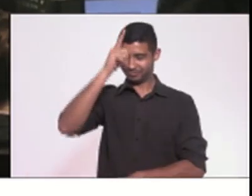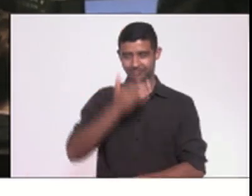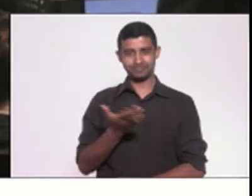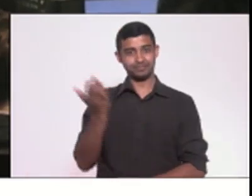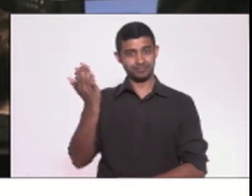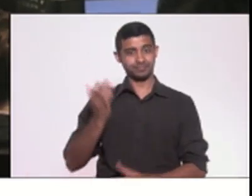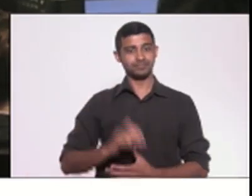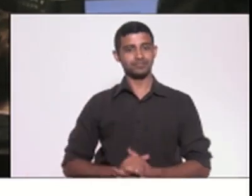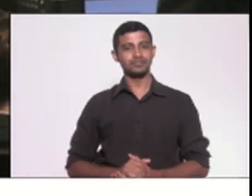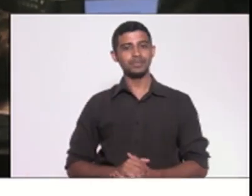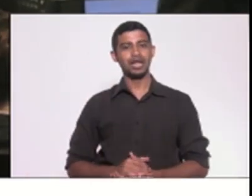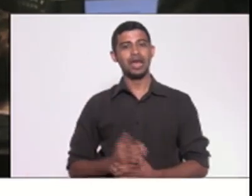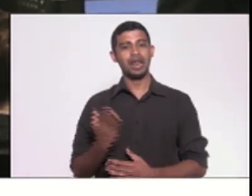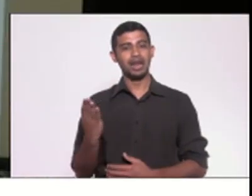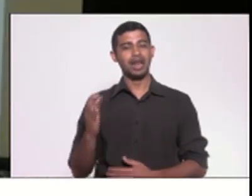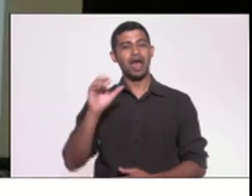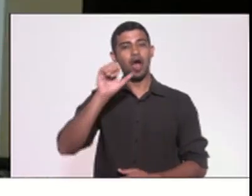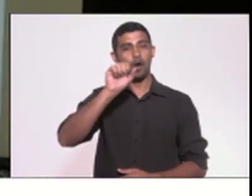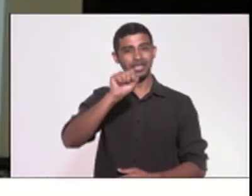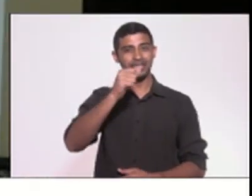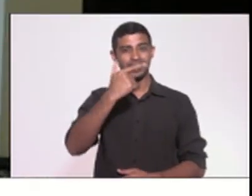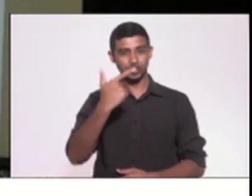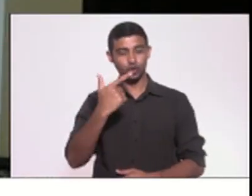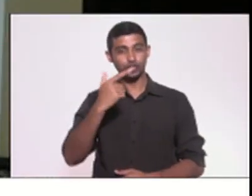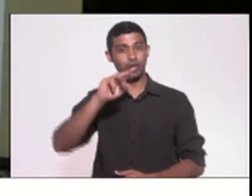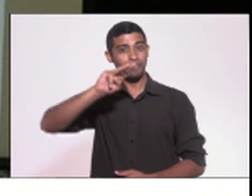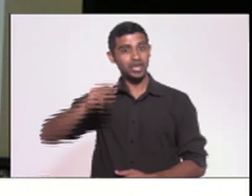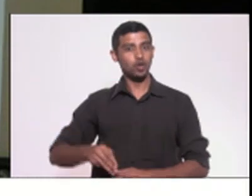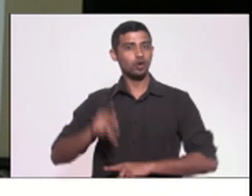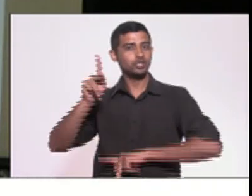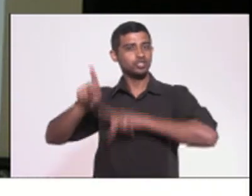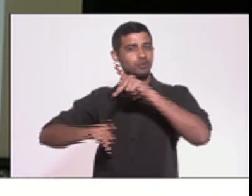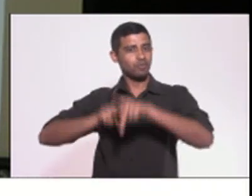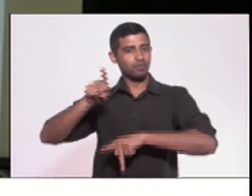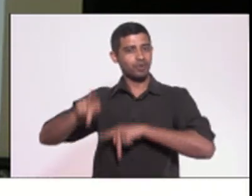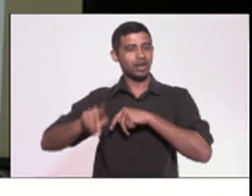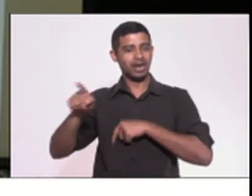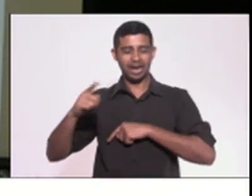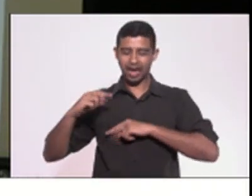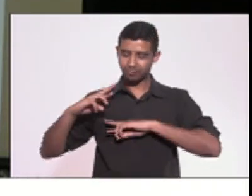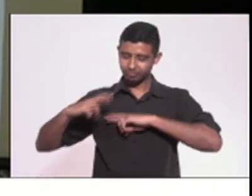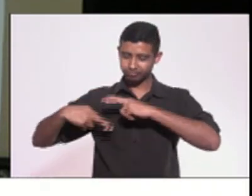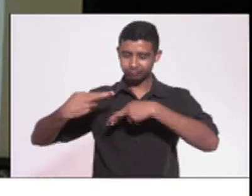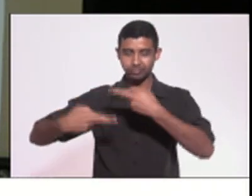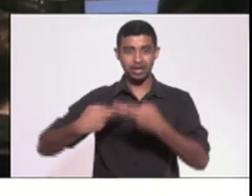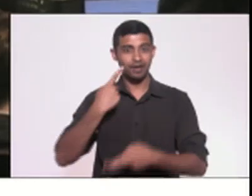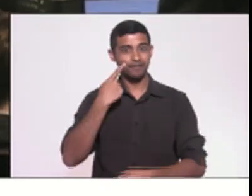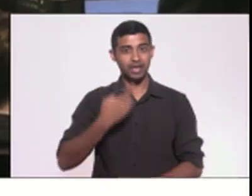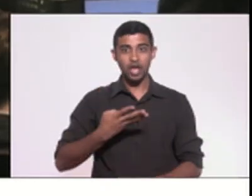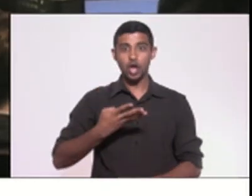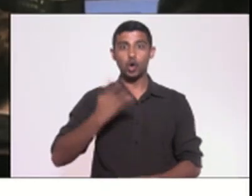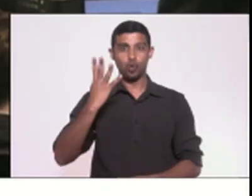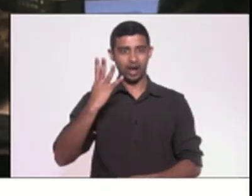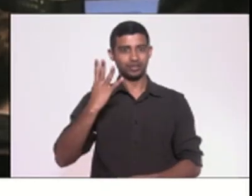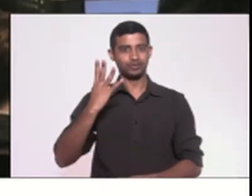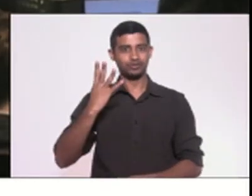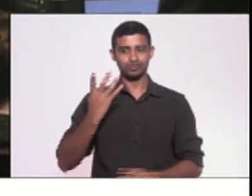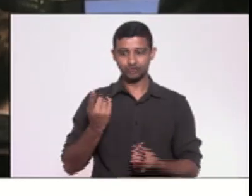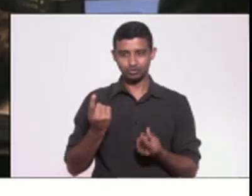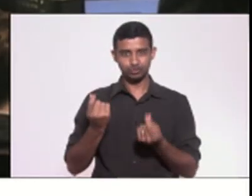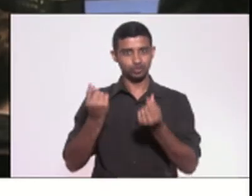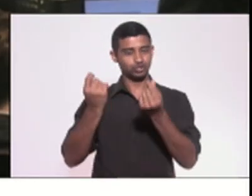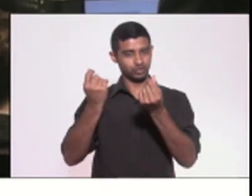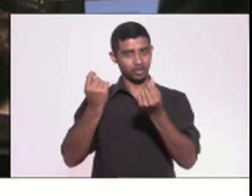Que com 82 milhões de habitantes tem na reciclagem a 4ª geração de renda do país, apenas com